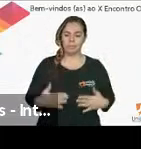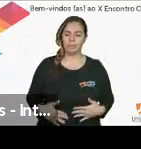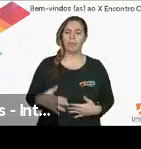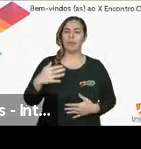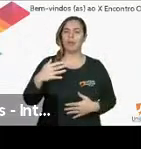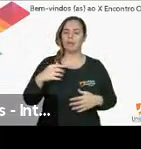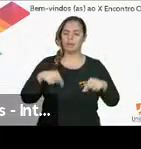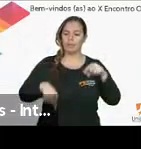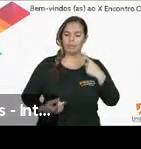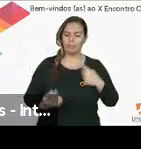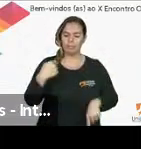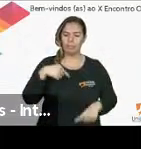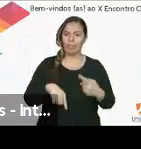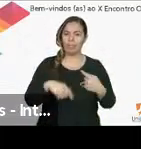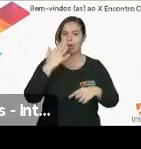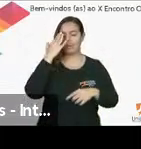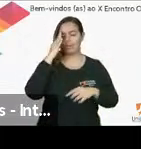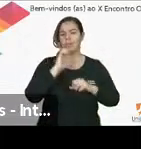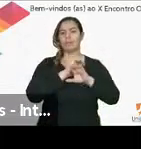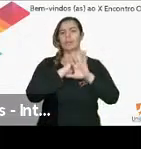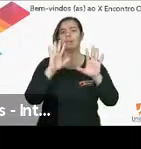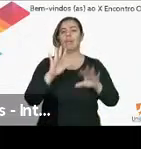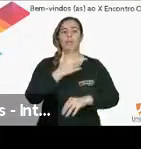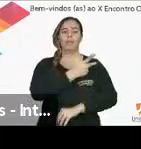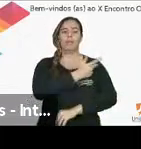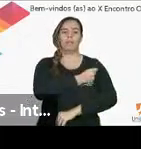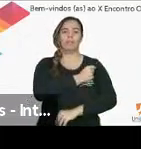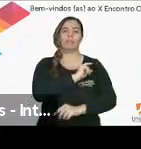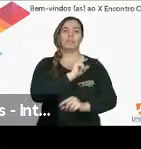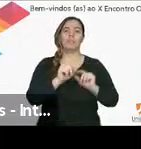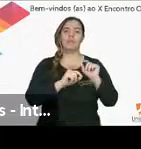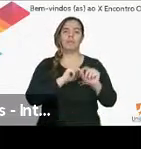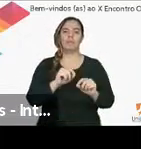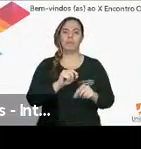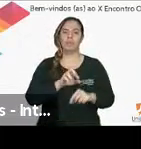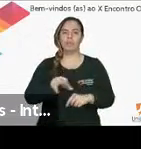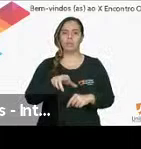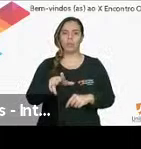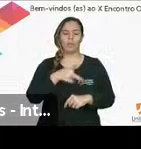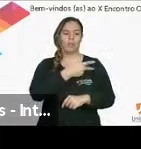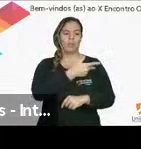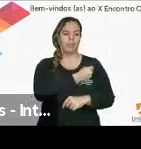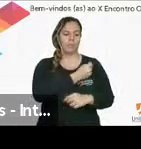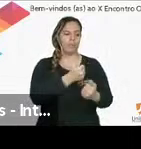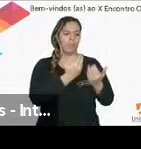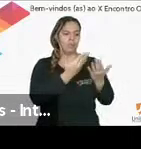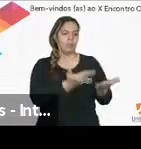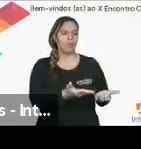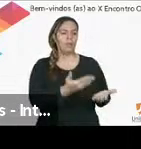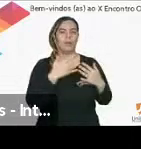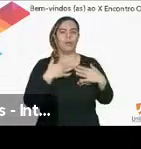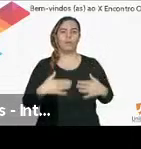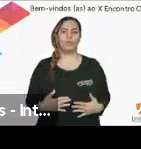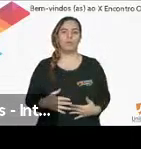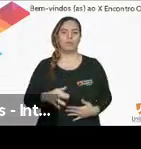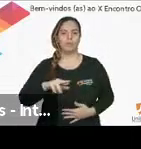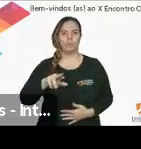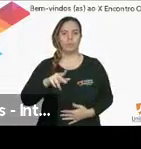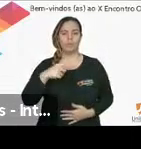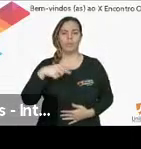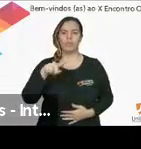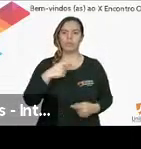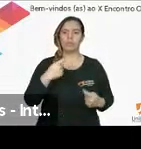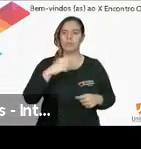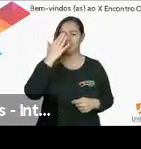fisiologia. E as vacinas não são lições dadas para o organismo. Nós vamos ter que pensar